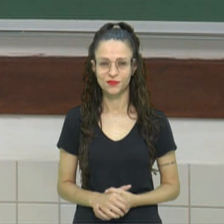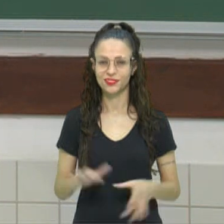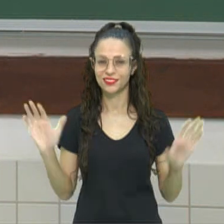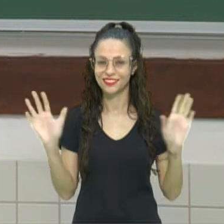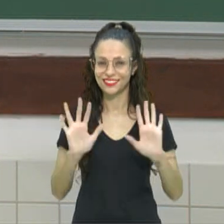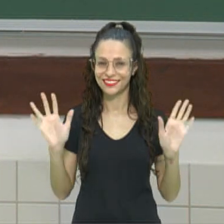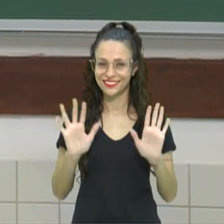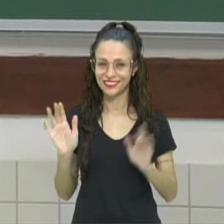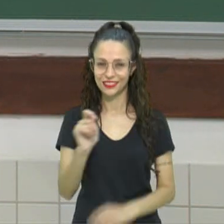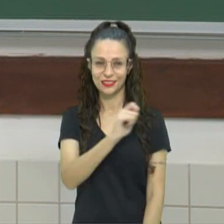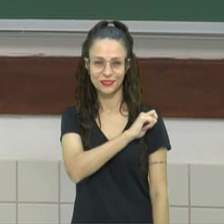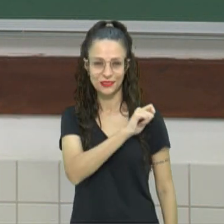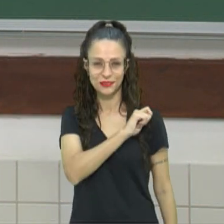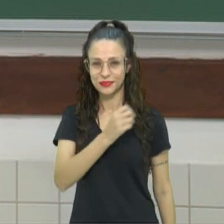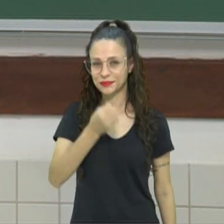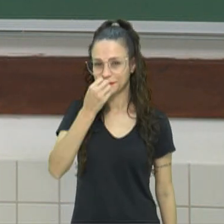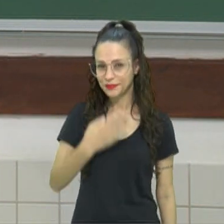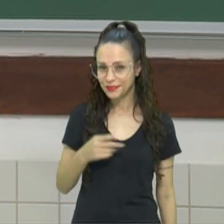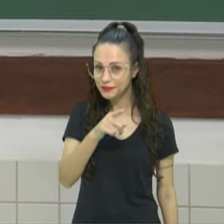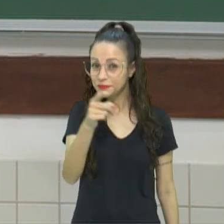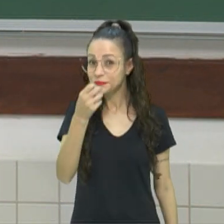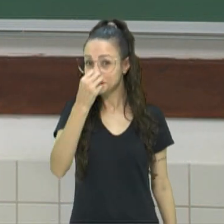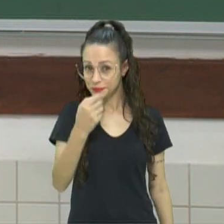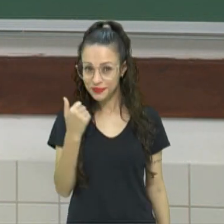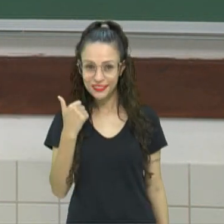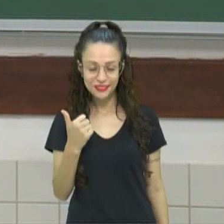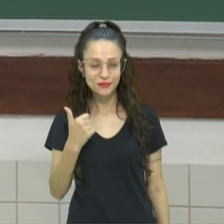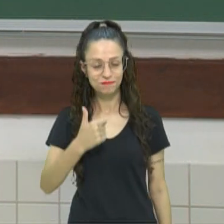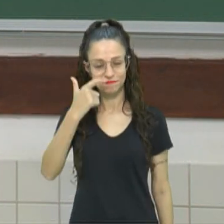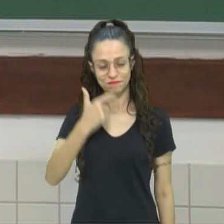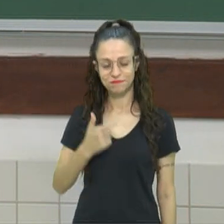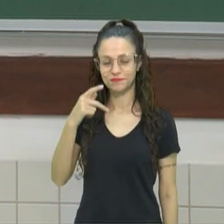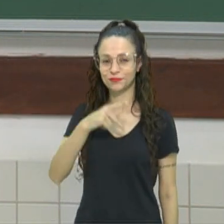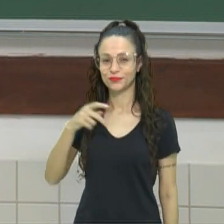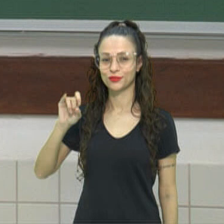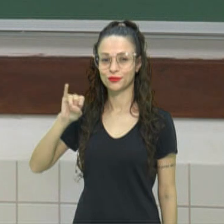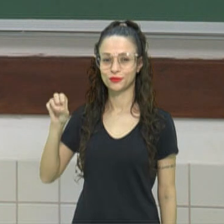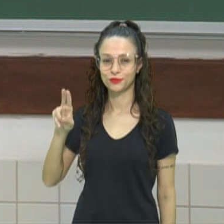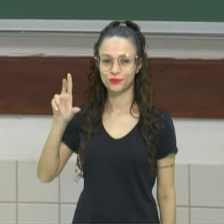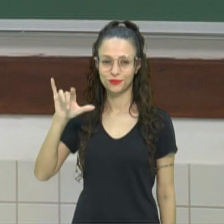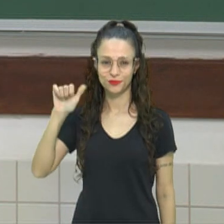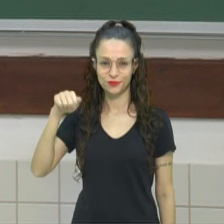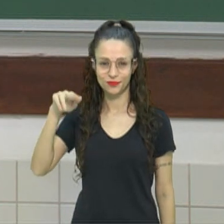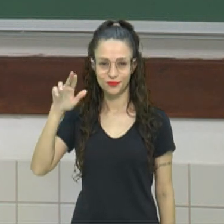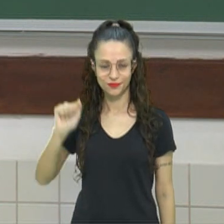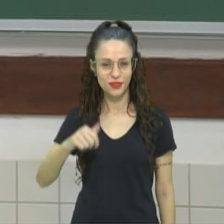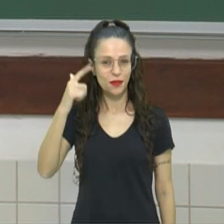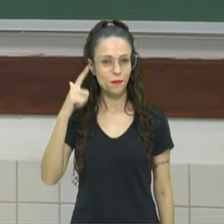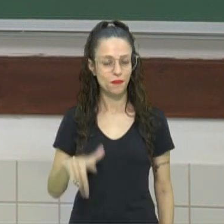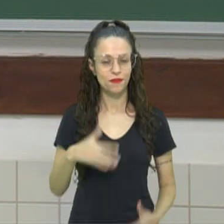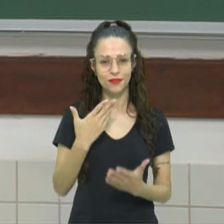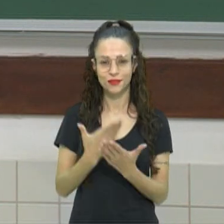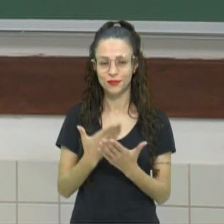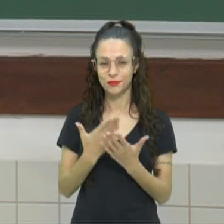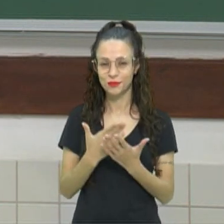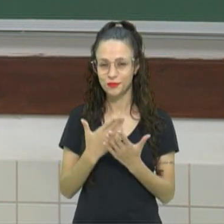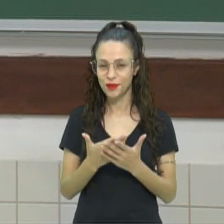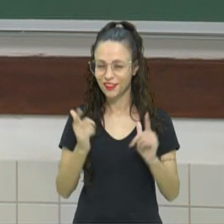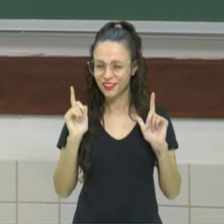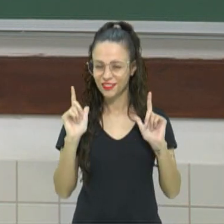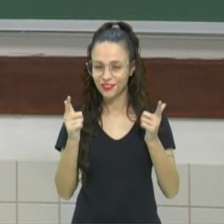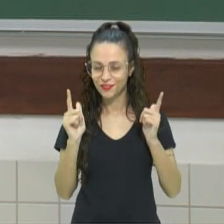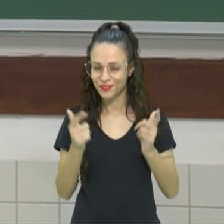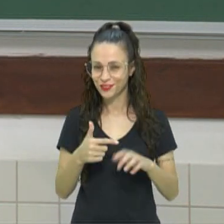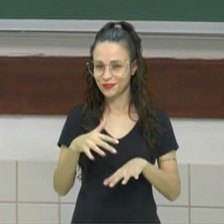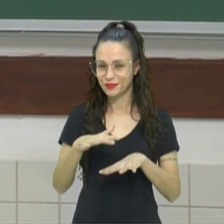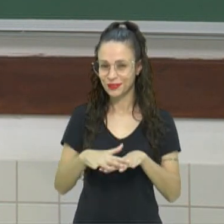Olá, alunos, tudo bem? Você está bem? A professora Juliana está aqui para mais uma aula para a gente se divertir um pouquinho mais com a